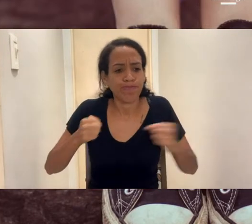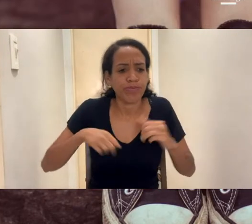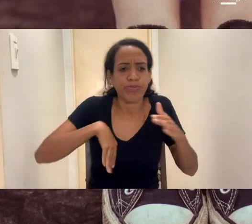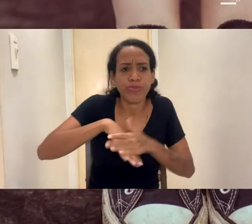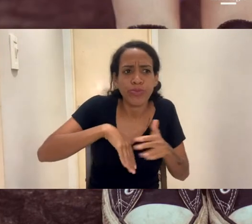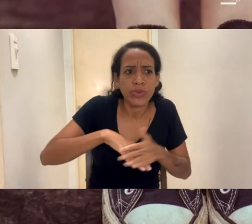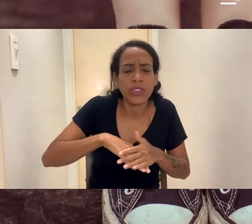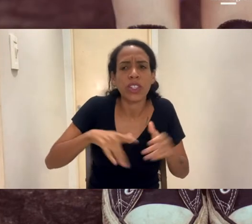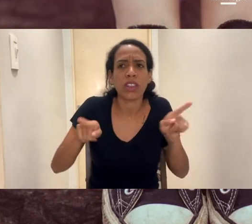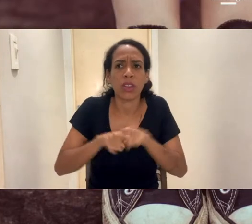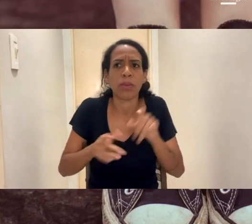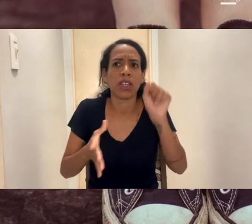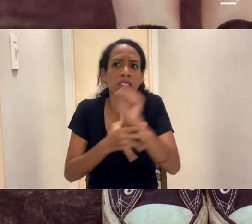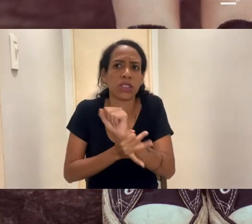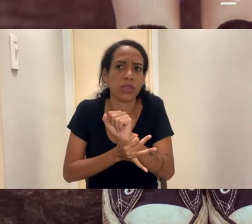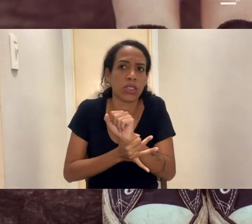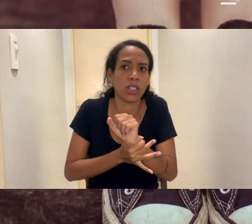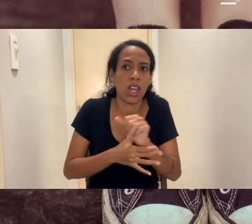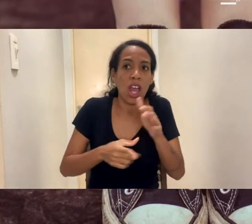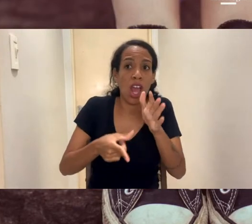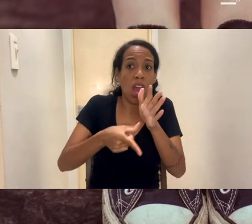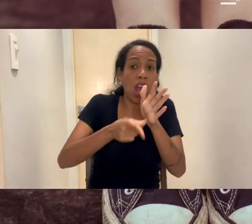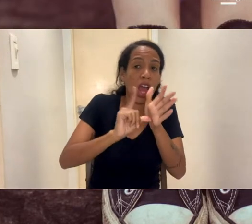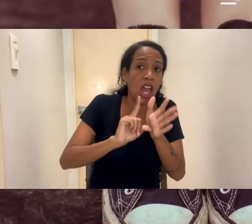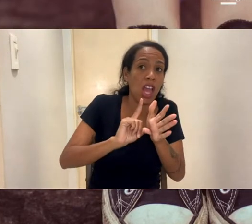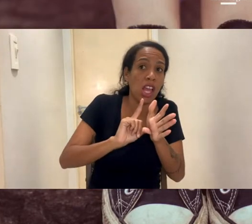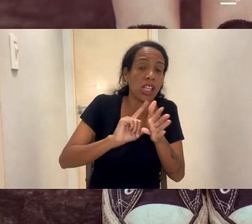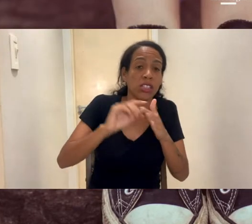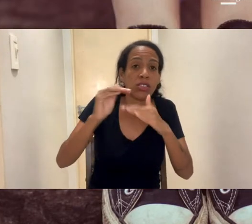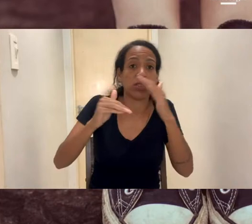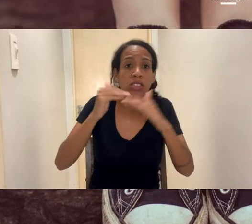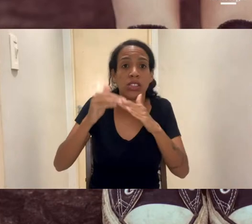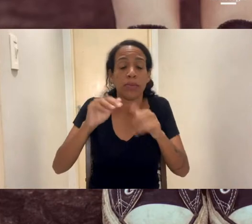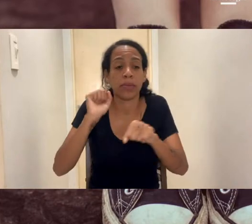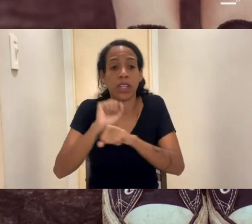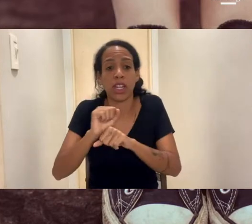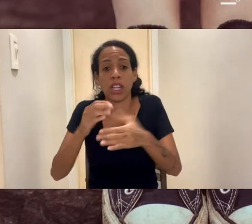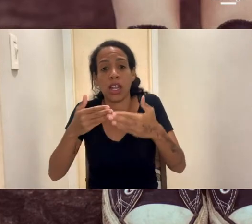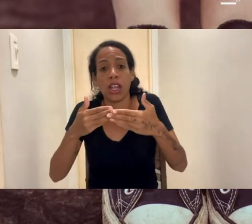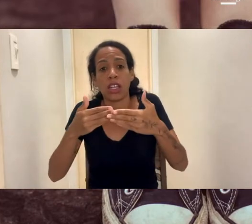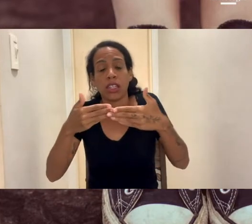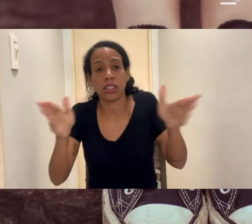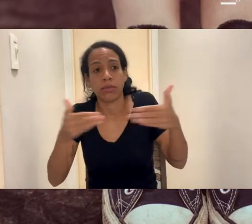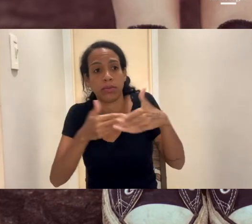à segurança antes e durante a privação de liberdade, né, para que quando